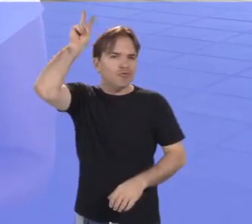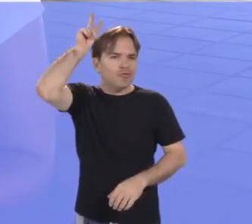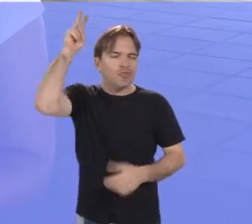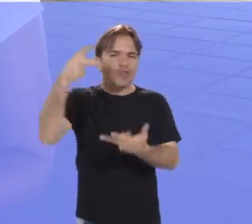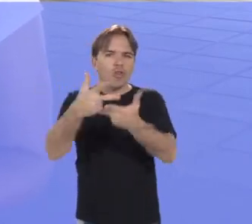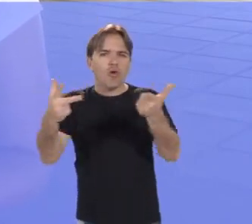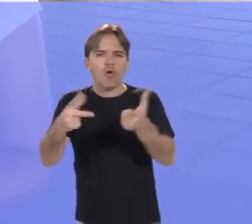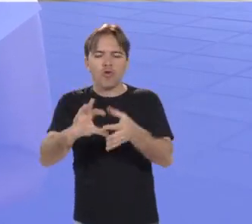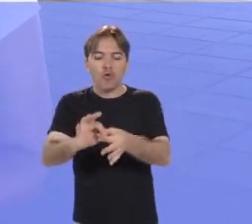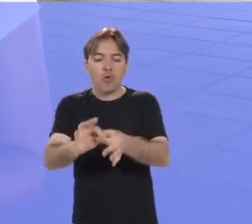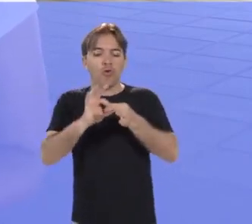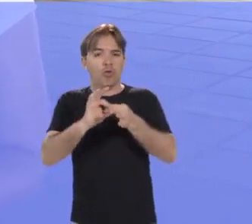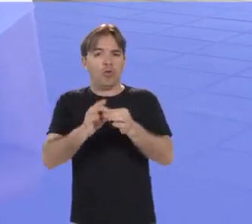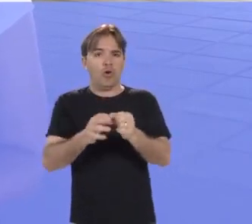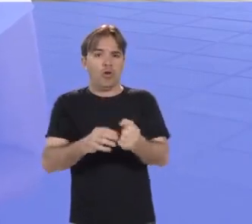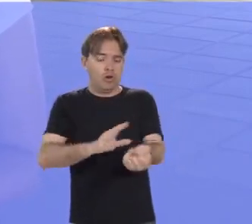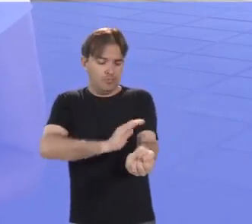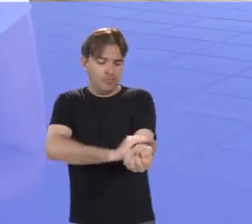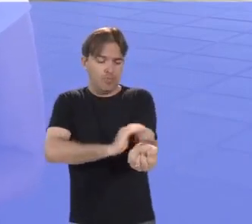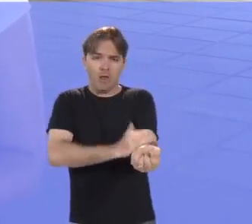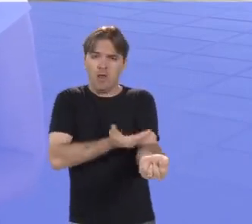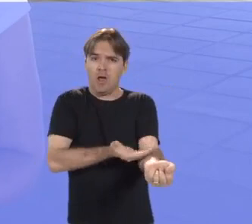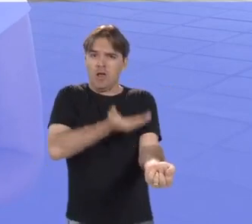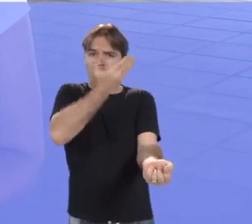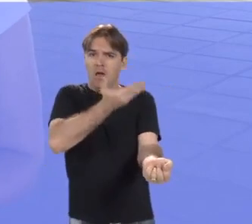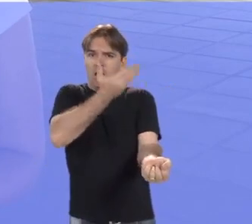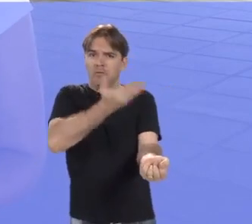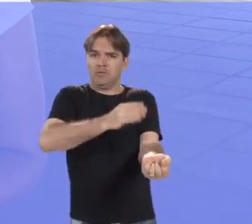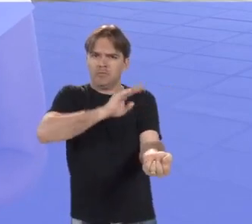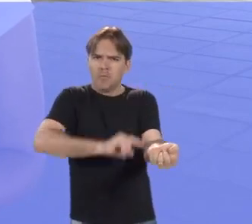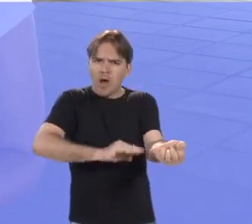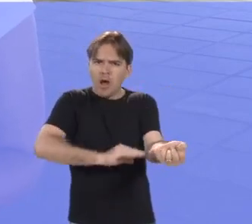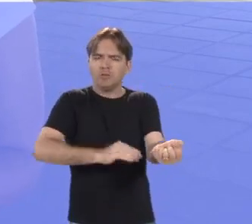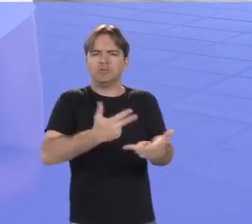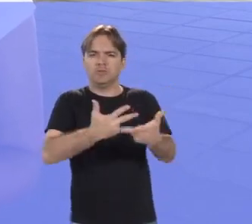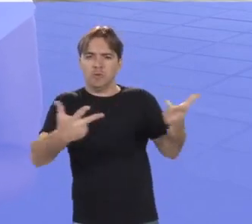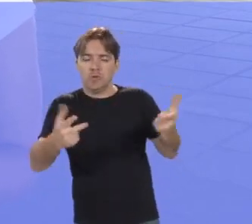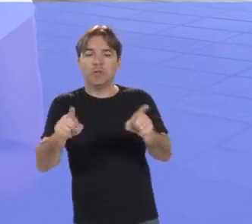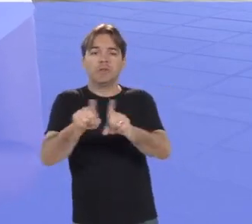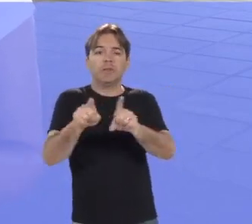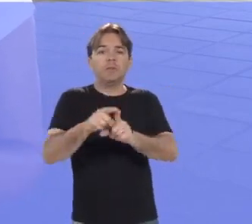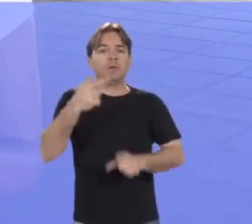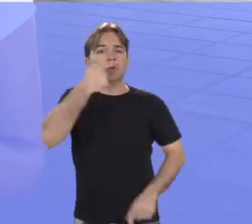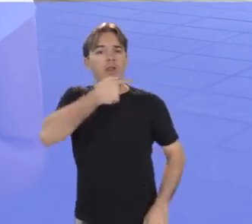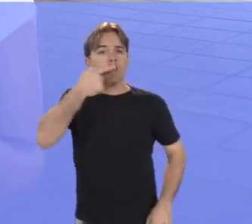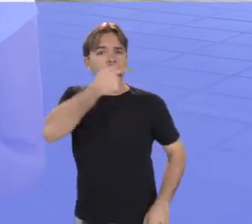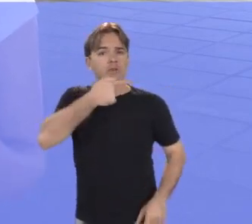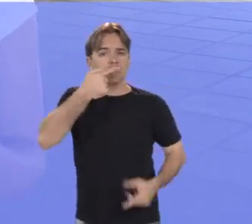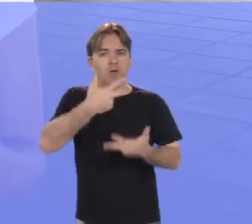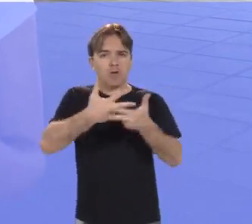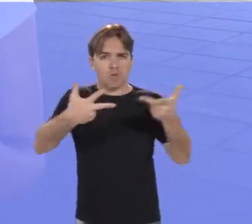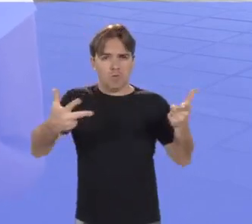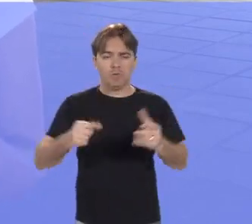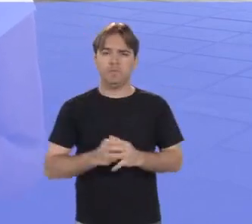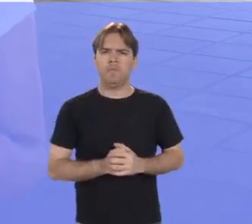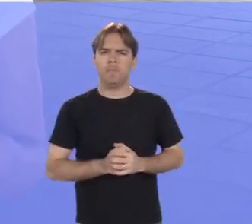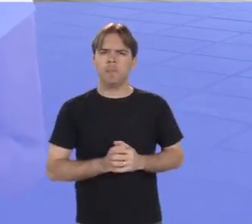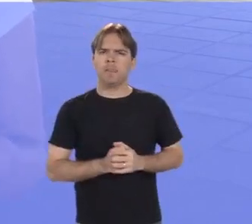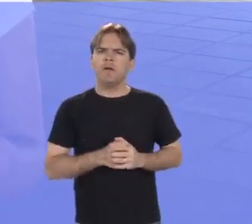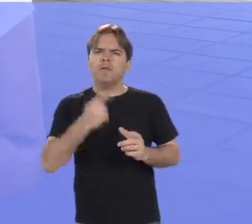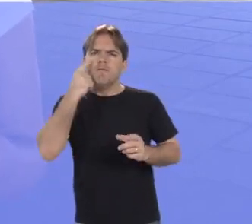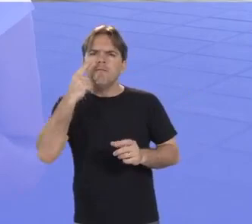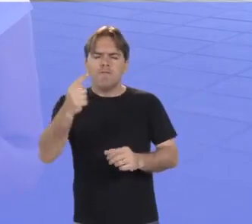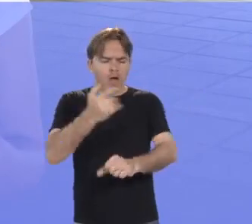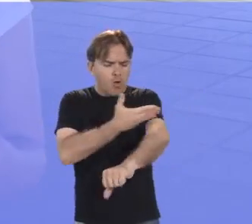dos níveis pressóricos e glicêmicos dos índios. Saber como é que qual a influência, a relação que tem